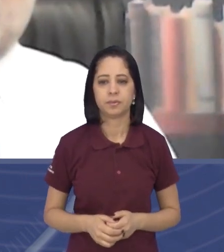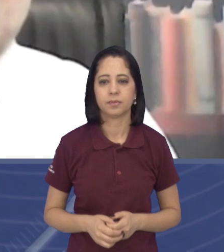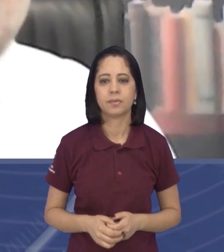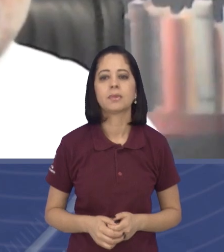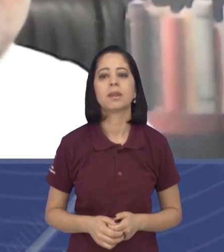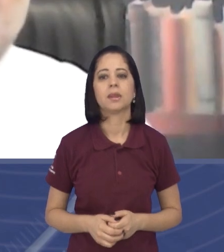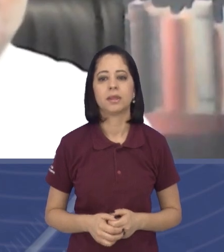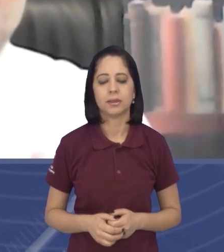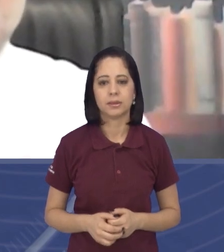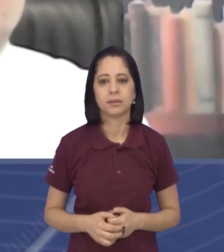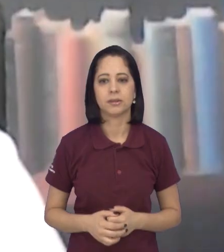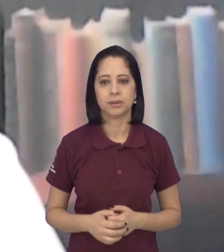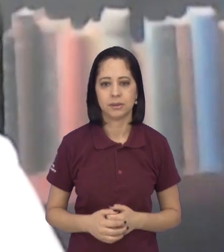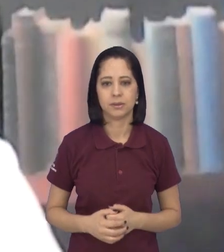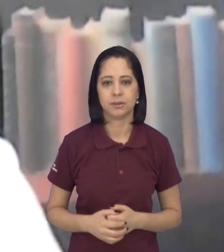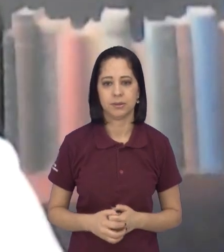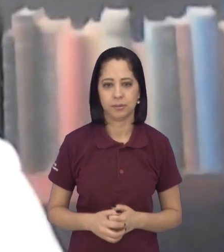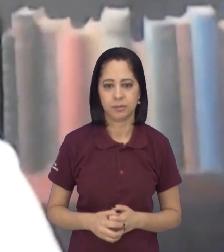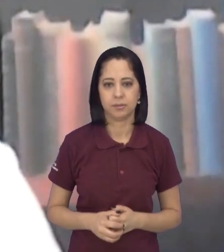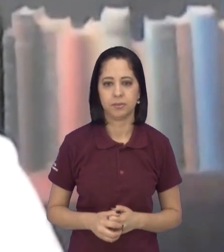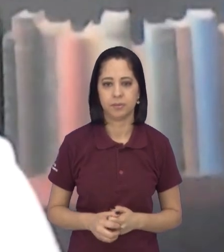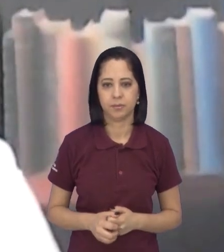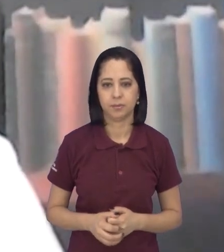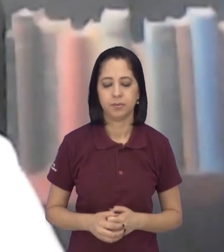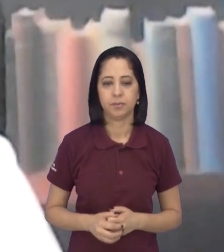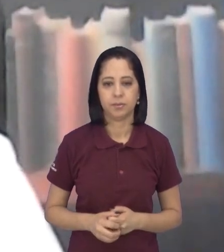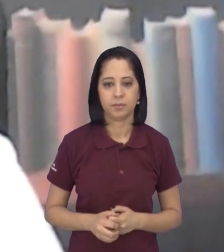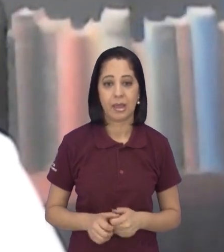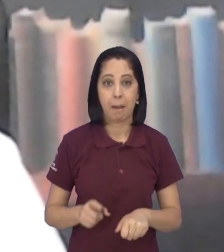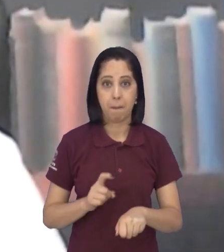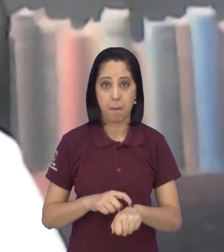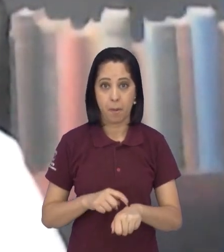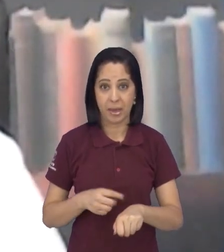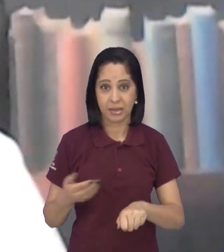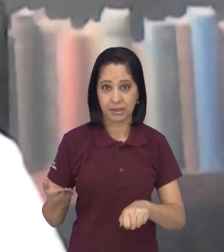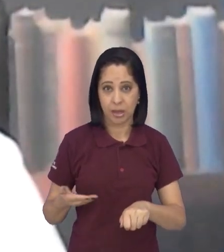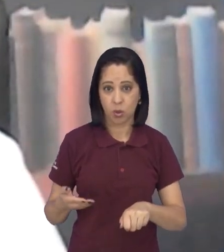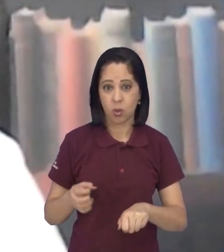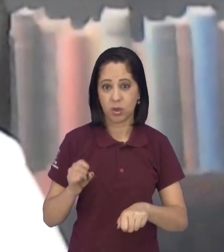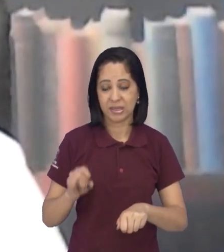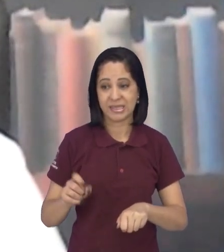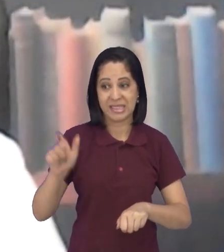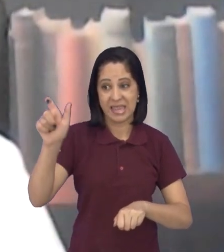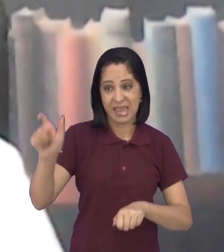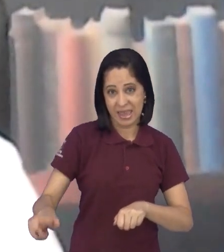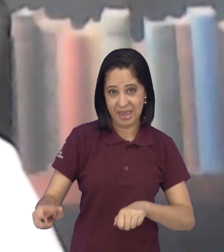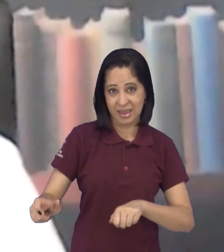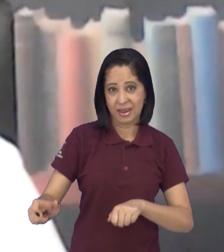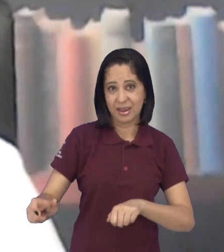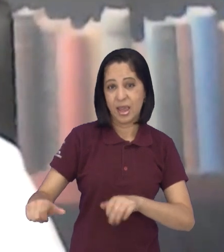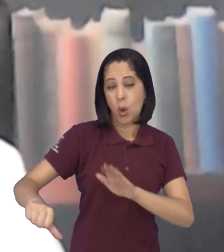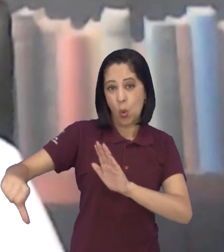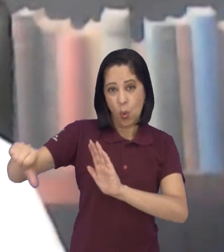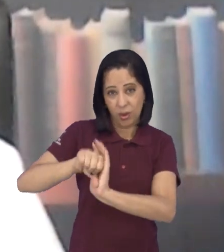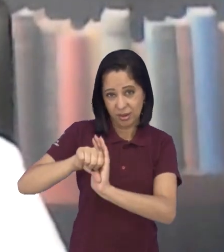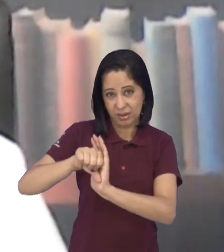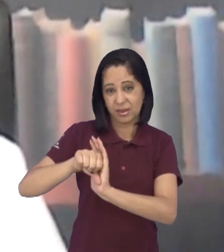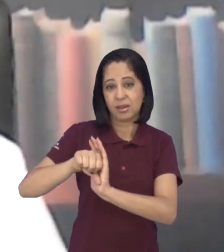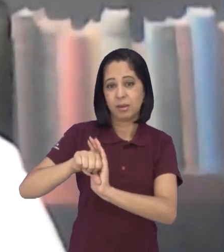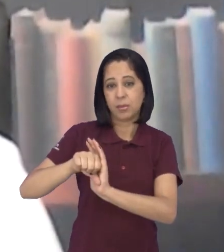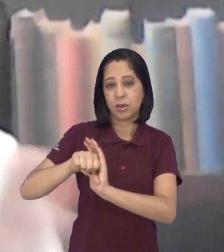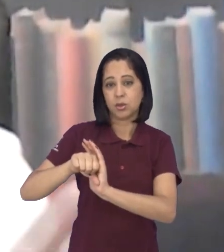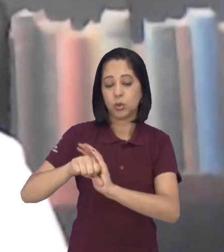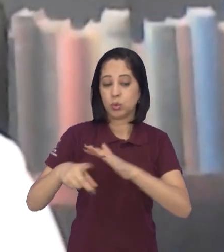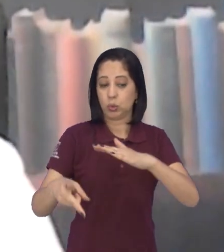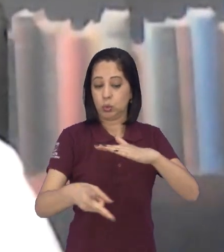bem. Nesse exato momento em que um cybercriminoso acessa ao nosso celular,